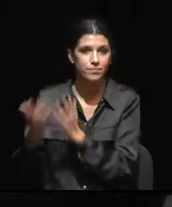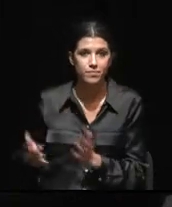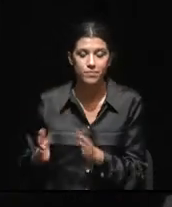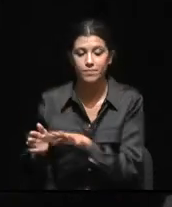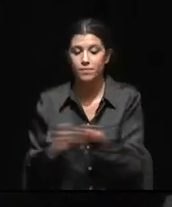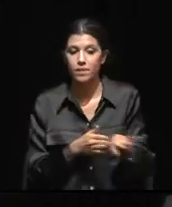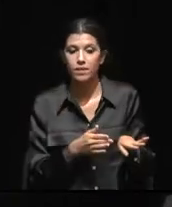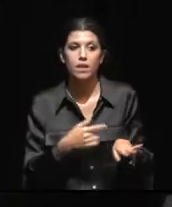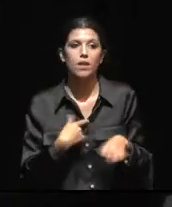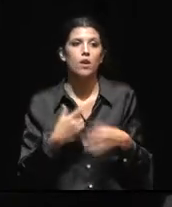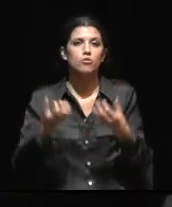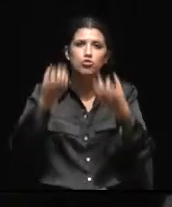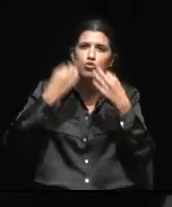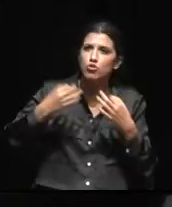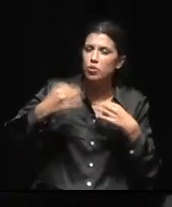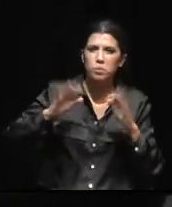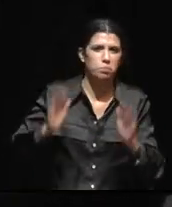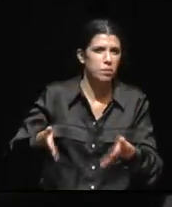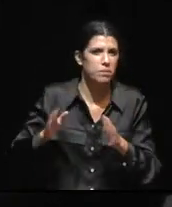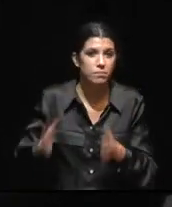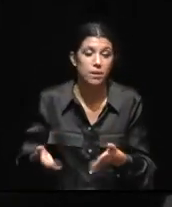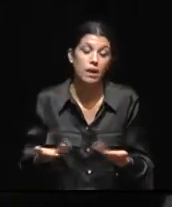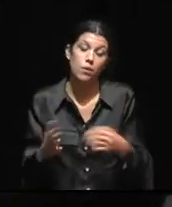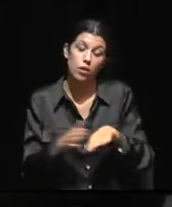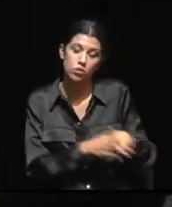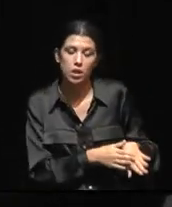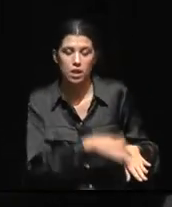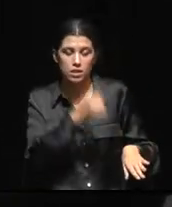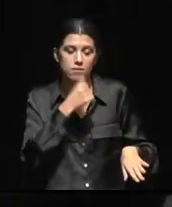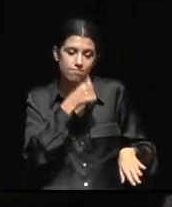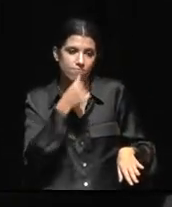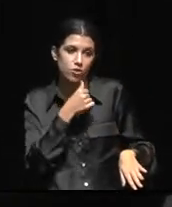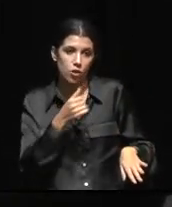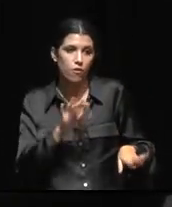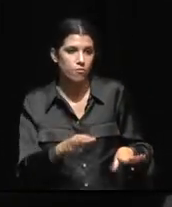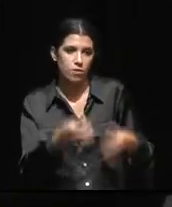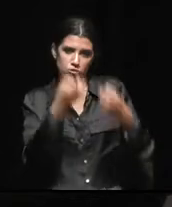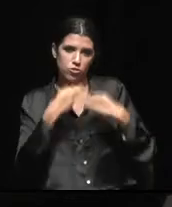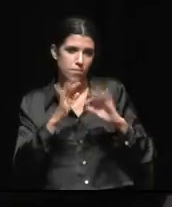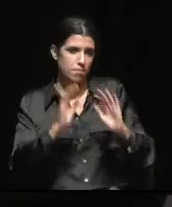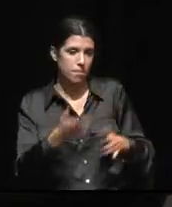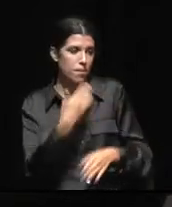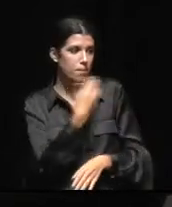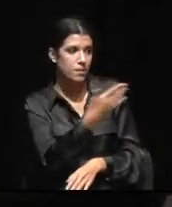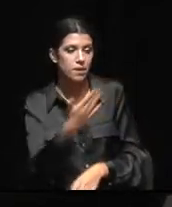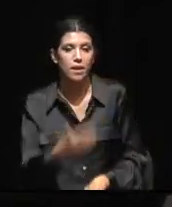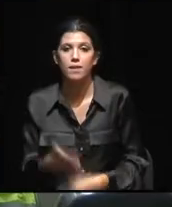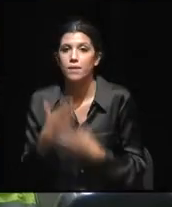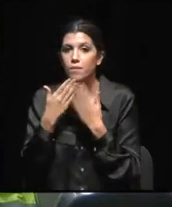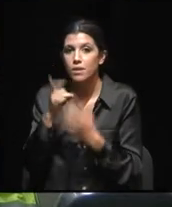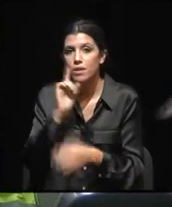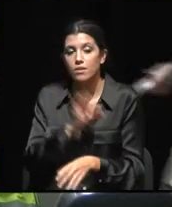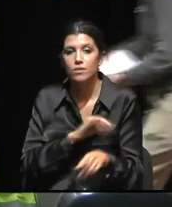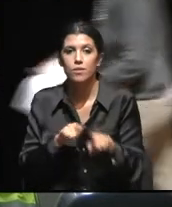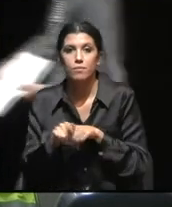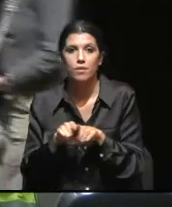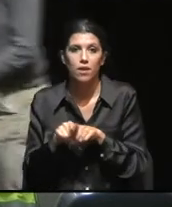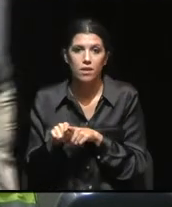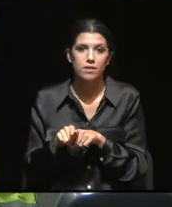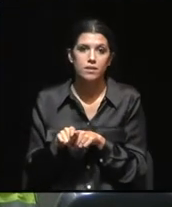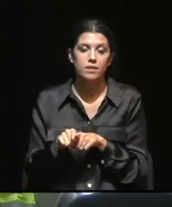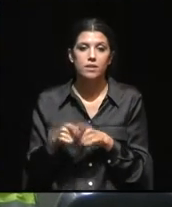não precisamos tomem conta de nós por muito que isso custe à esquerda muito obrigada muito obrigada senhora